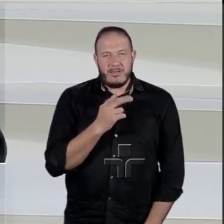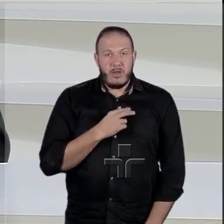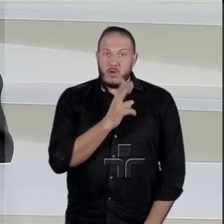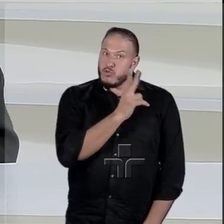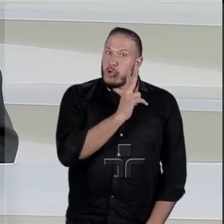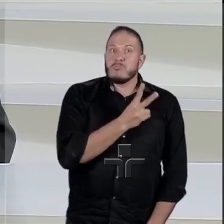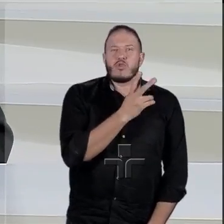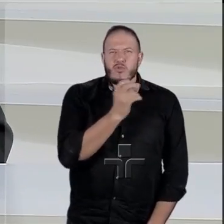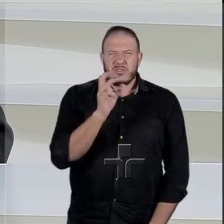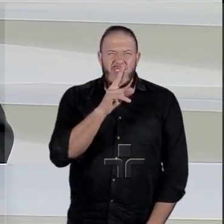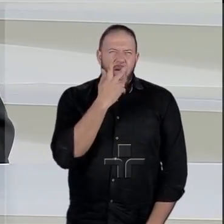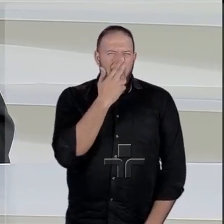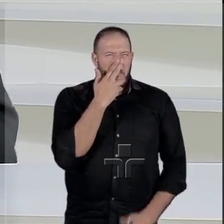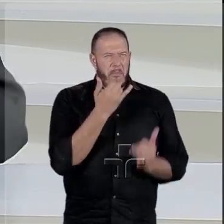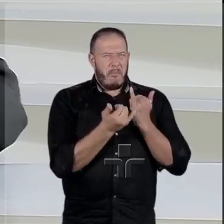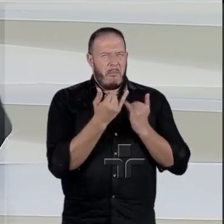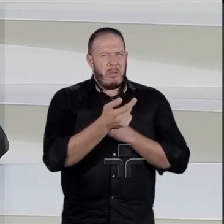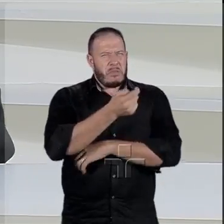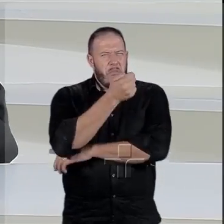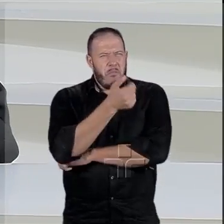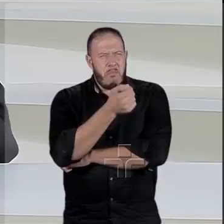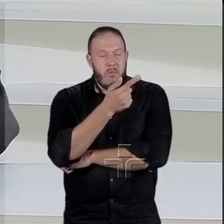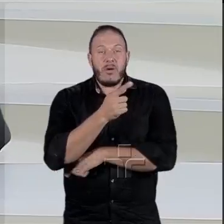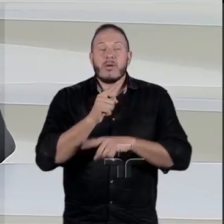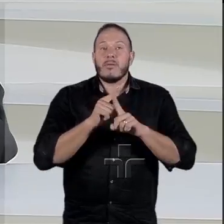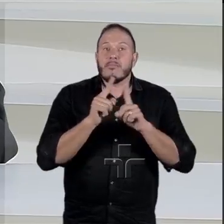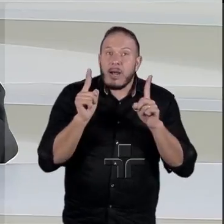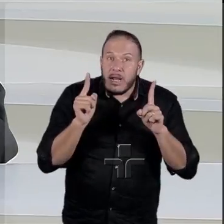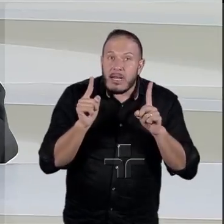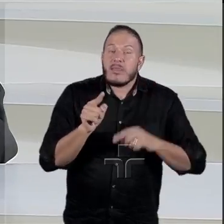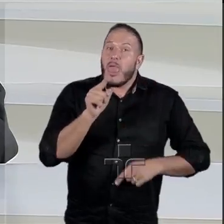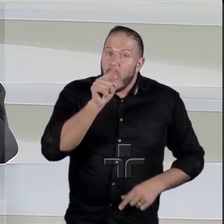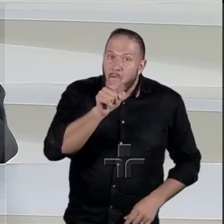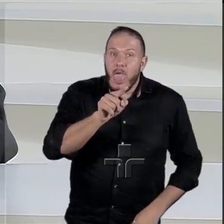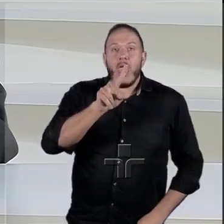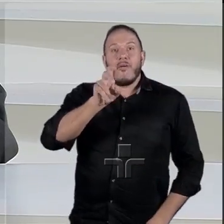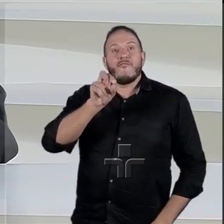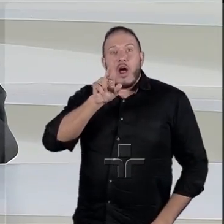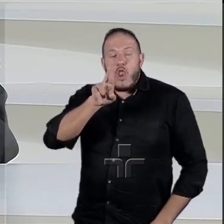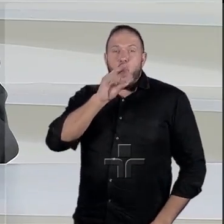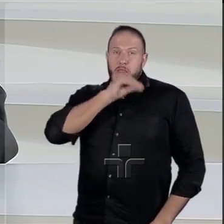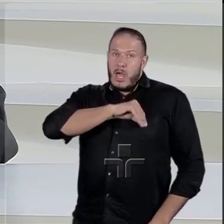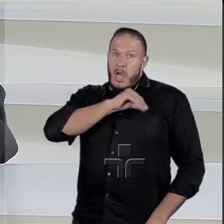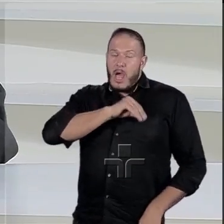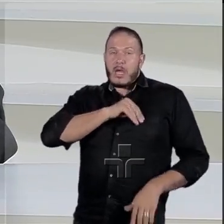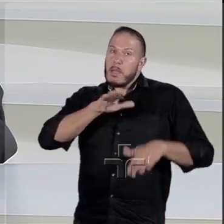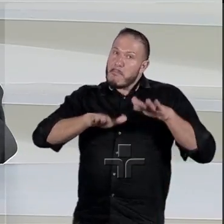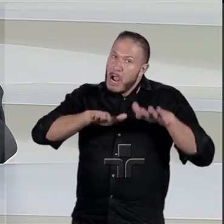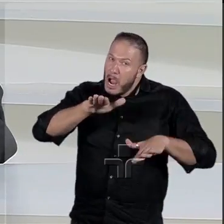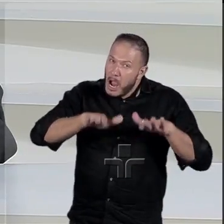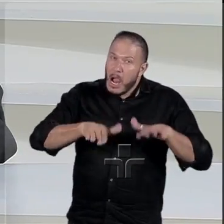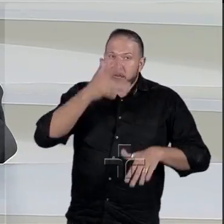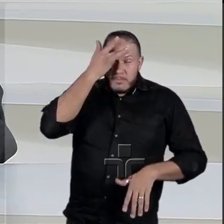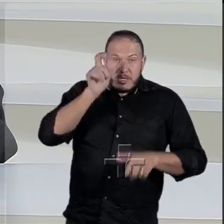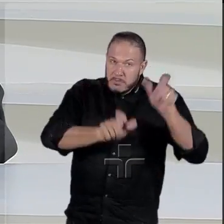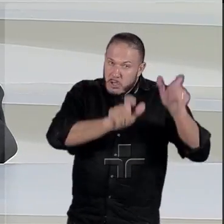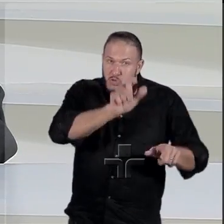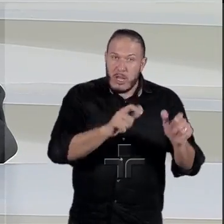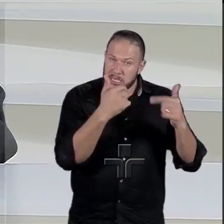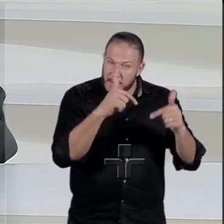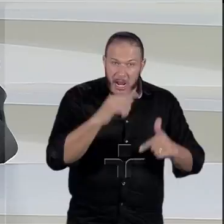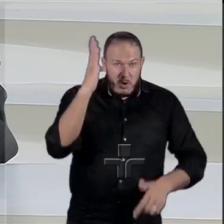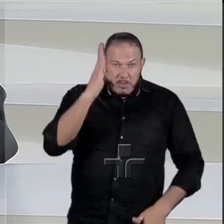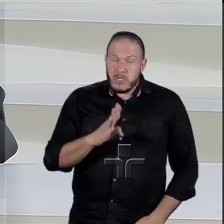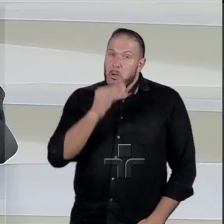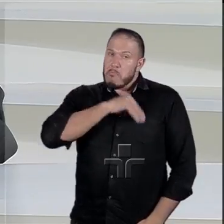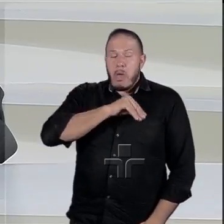2.200 pode parecer pouco, mas é exatamente o valor da renda média dos trabalhadores brasileiros. Então, a gente está